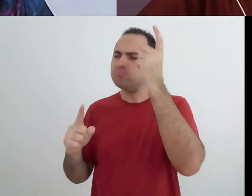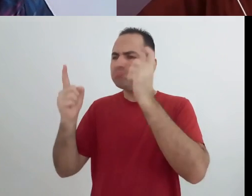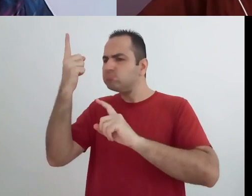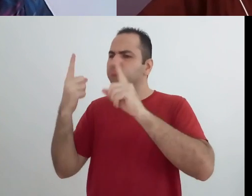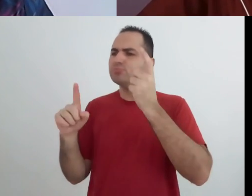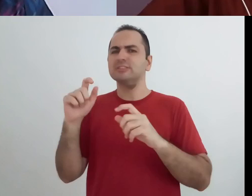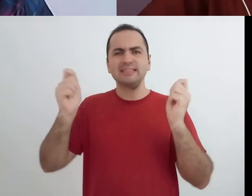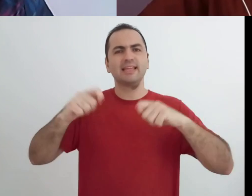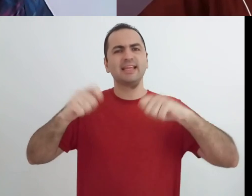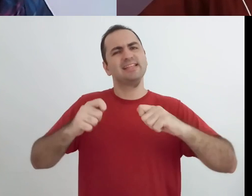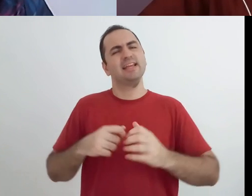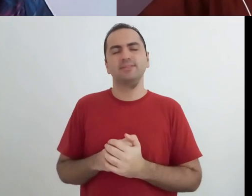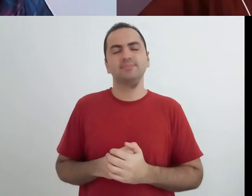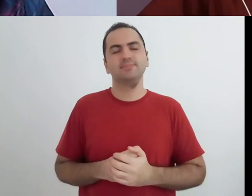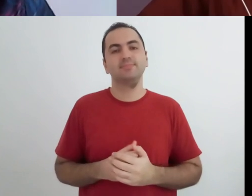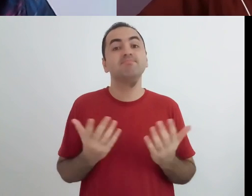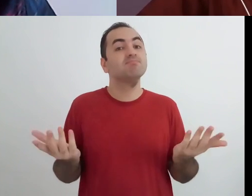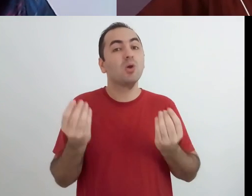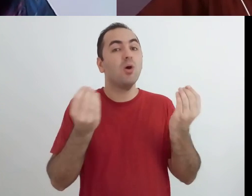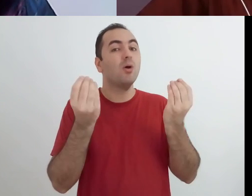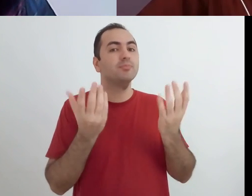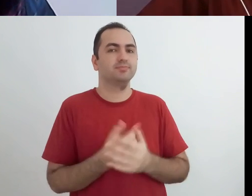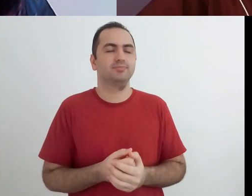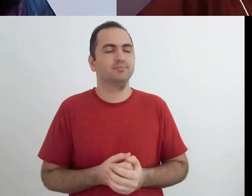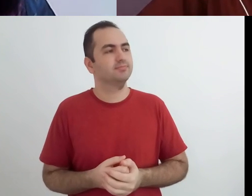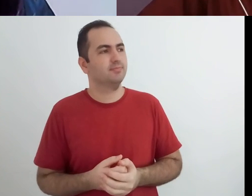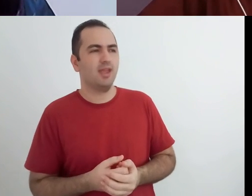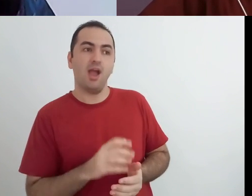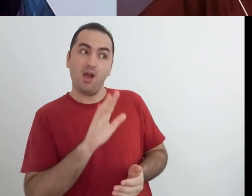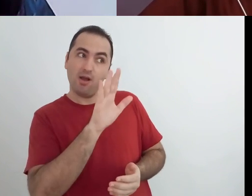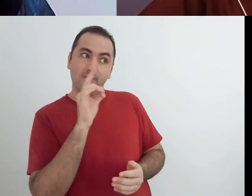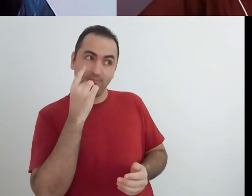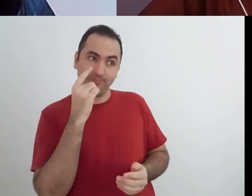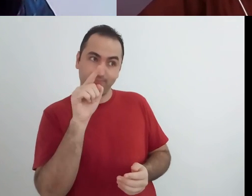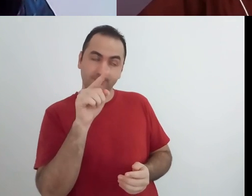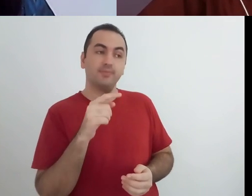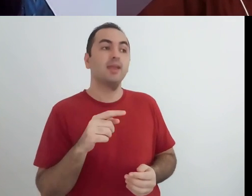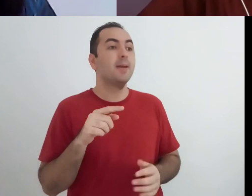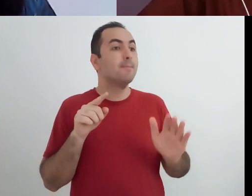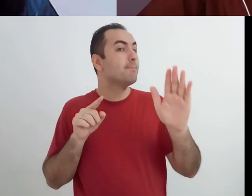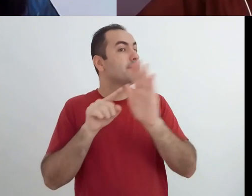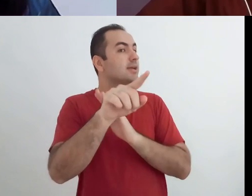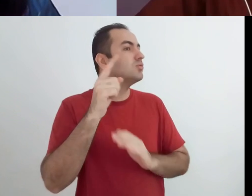Você tem que tirar ali a prova real, né? Pede para ele explicar o que você disse.